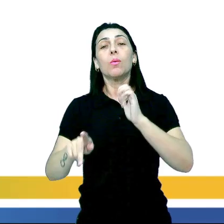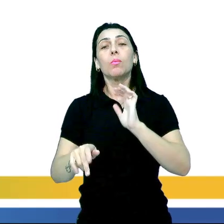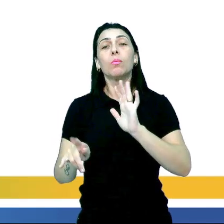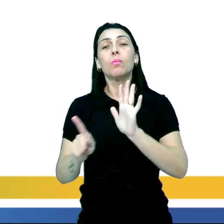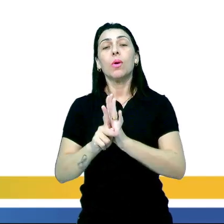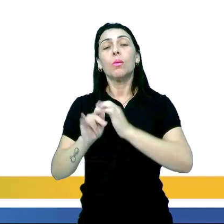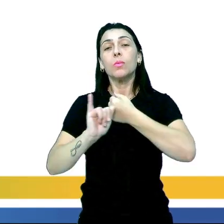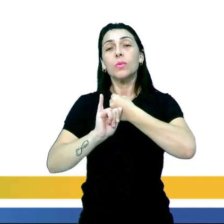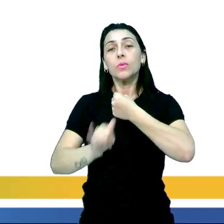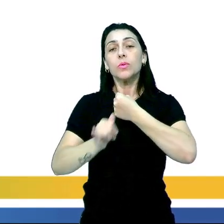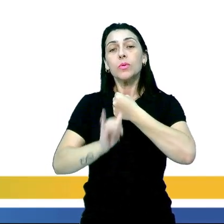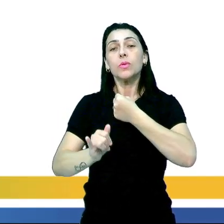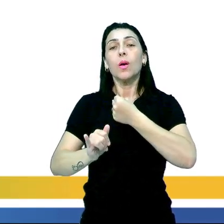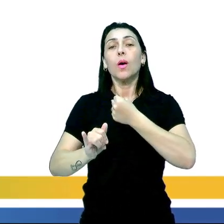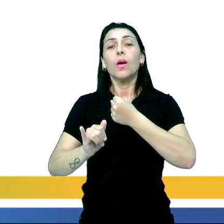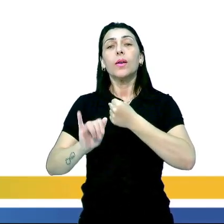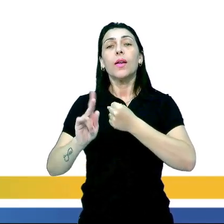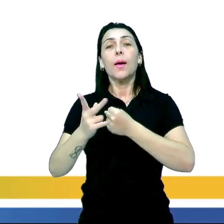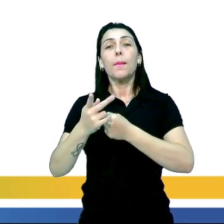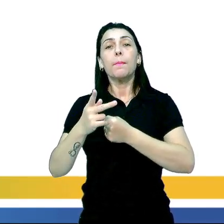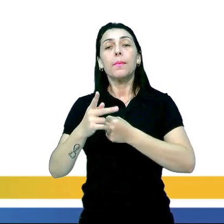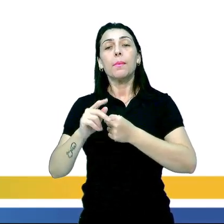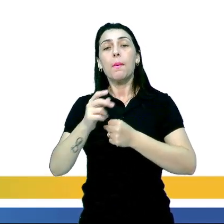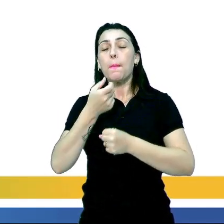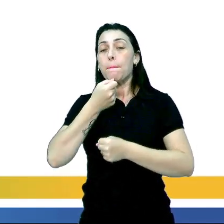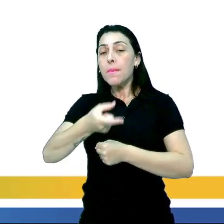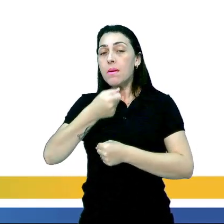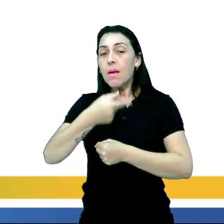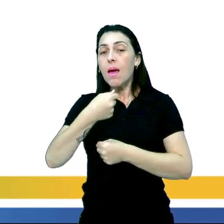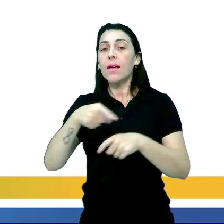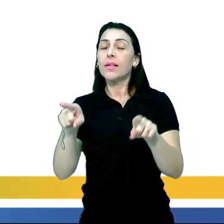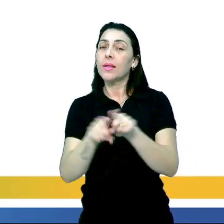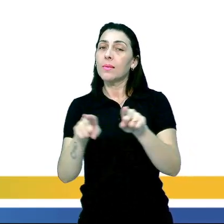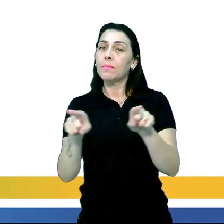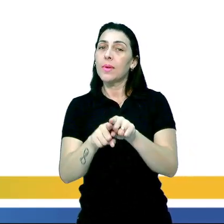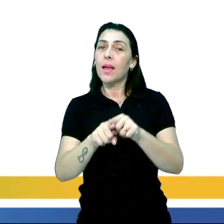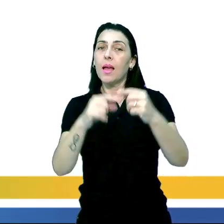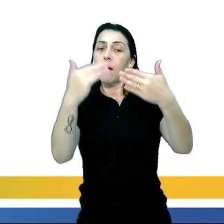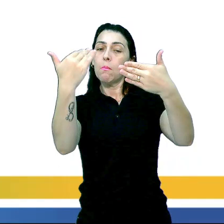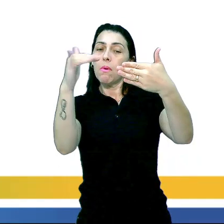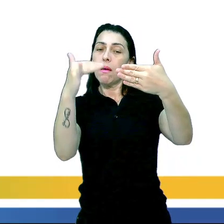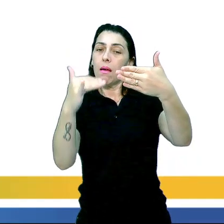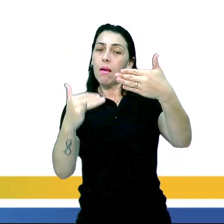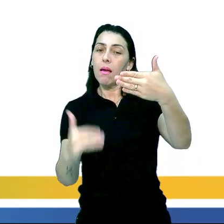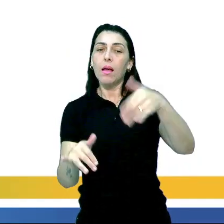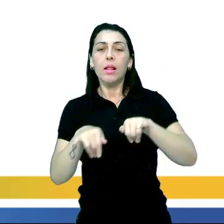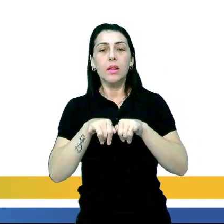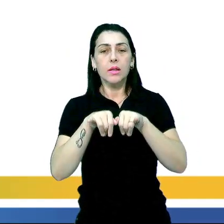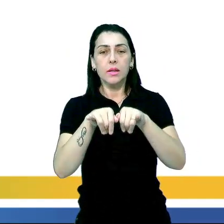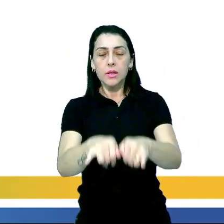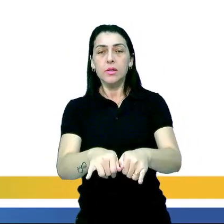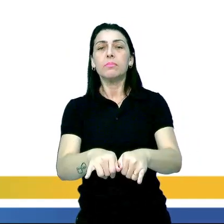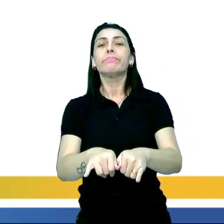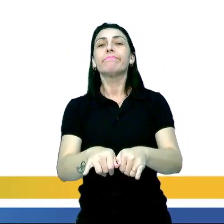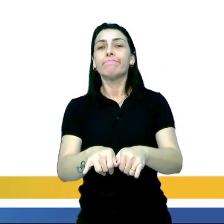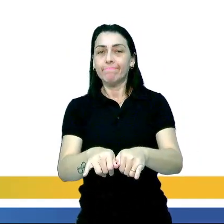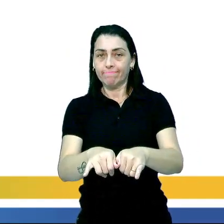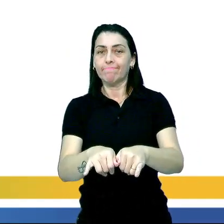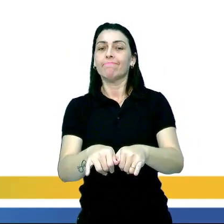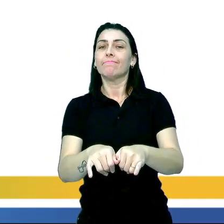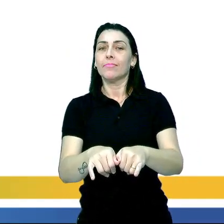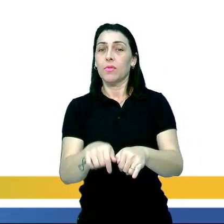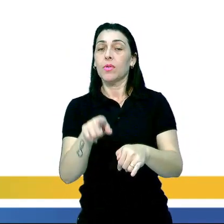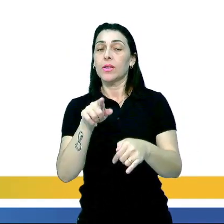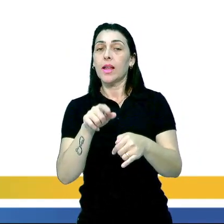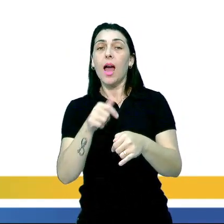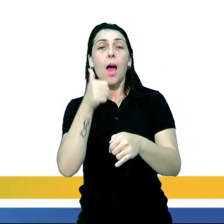próprios contos, horóscopos, aquela piada que você conta para o seu irmão mais novo, a lista do